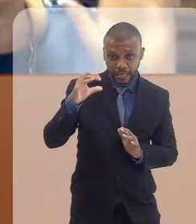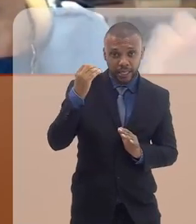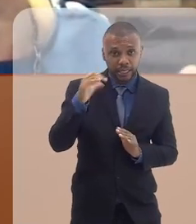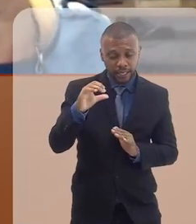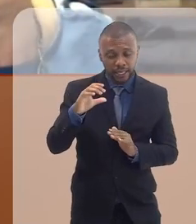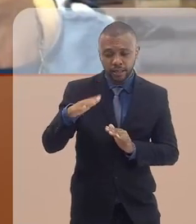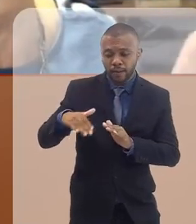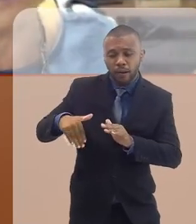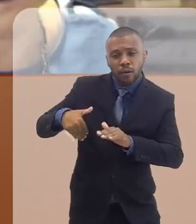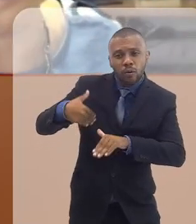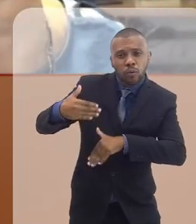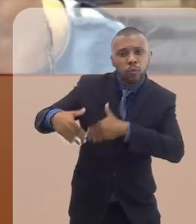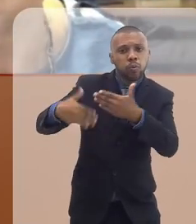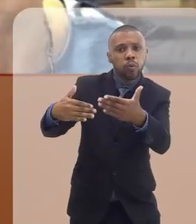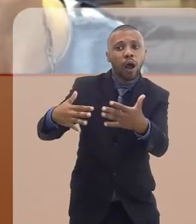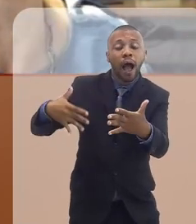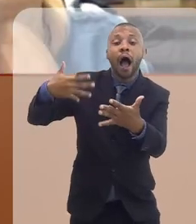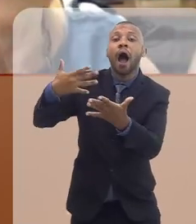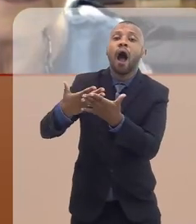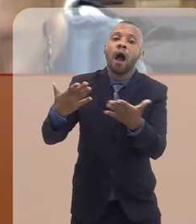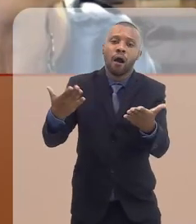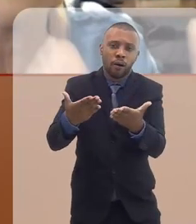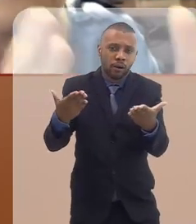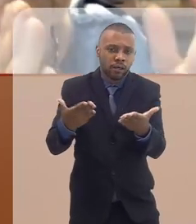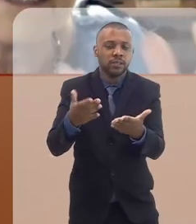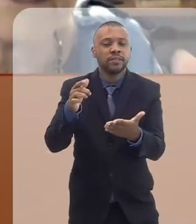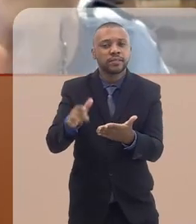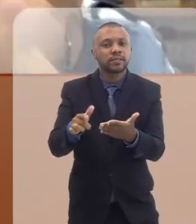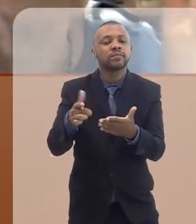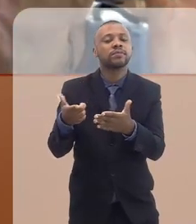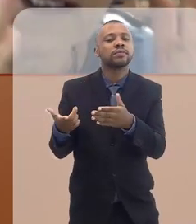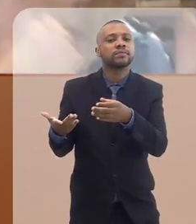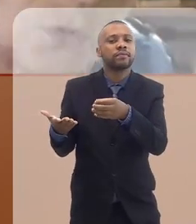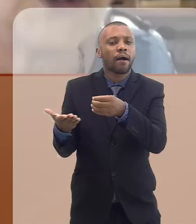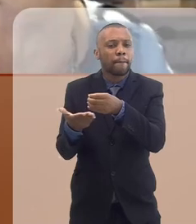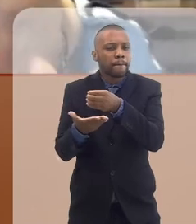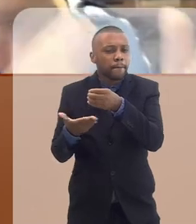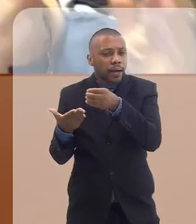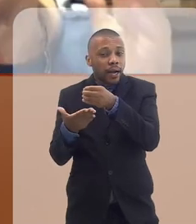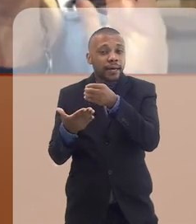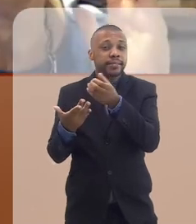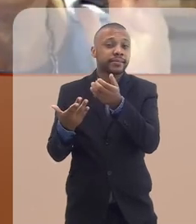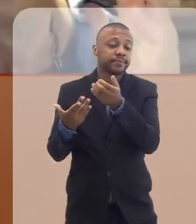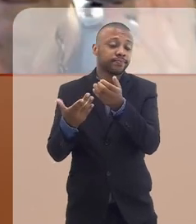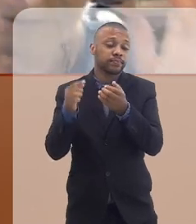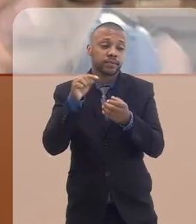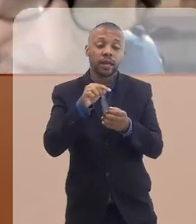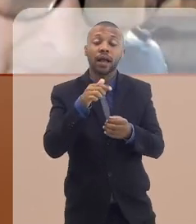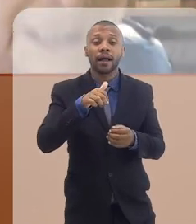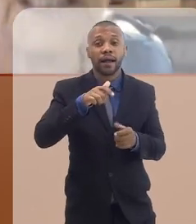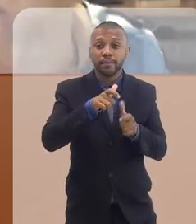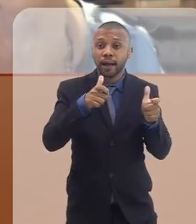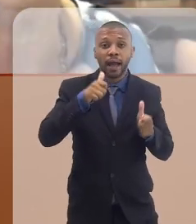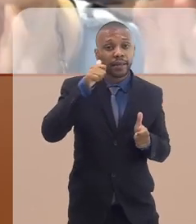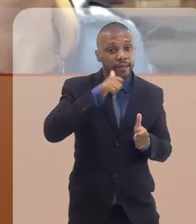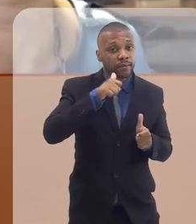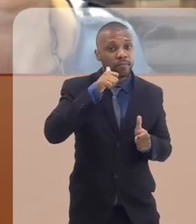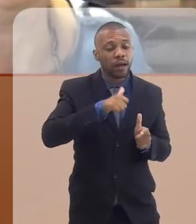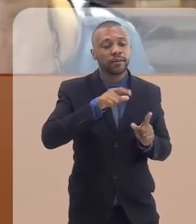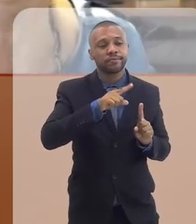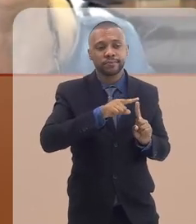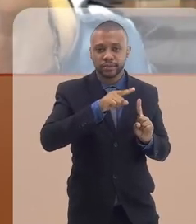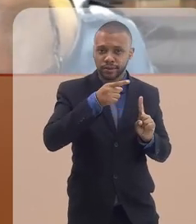mais que a ciência tenha avançado, ainda é uma prerrogativa